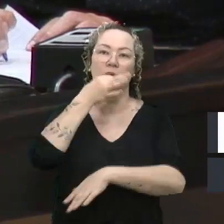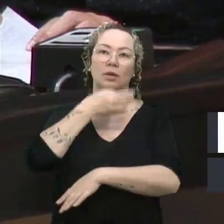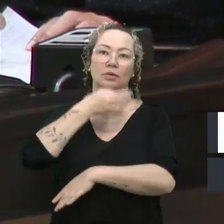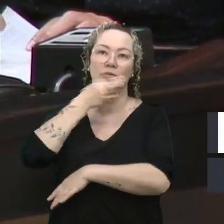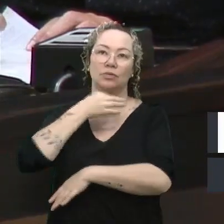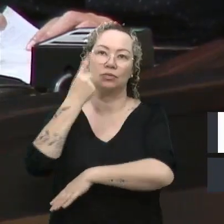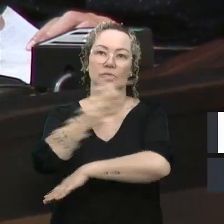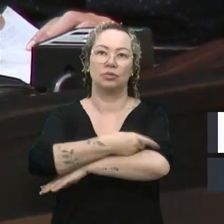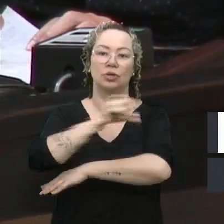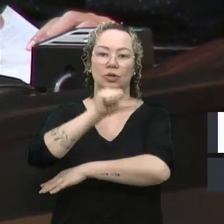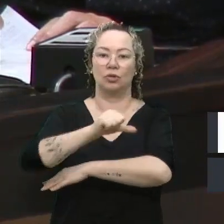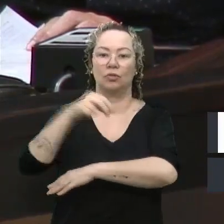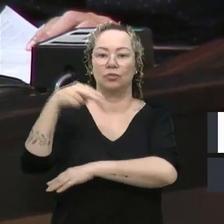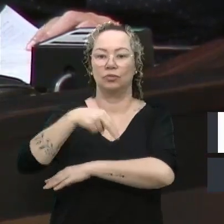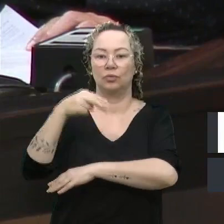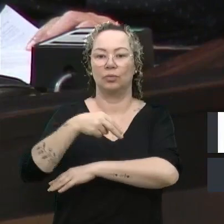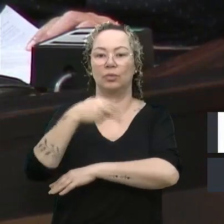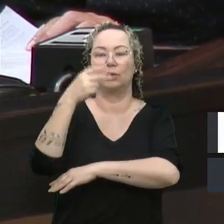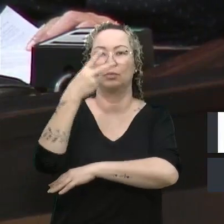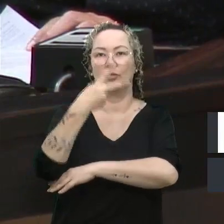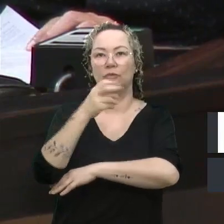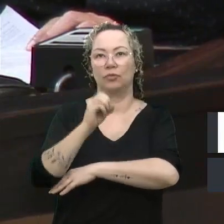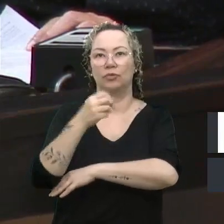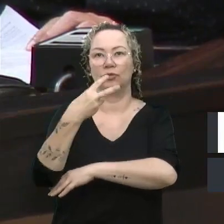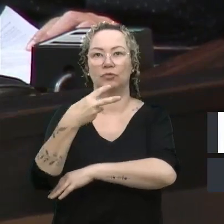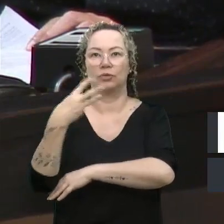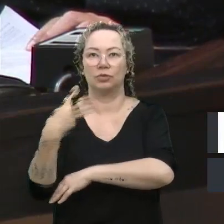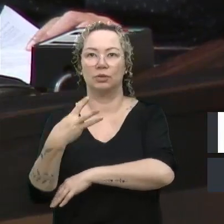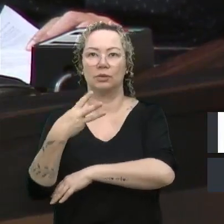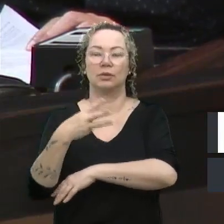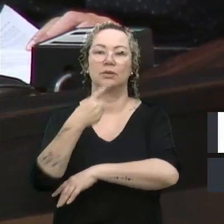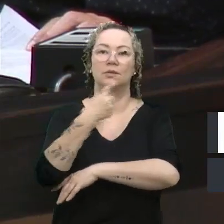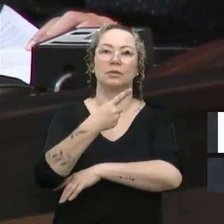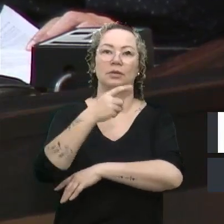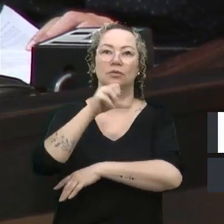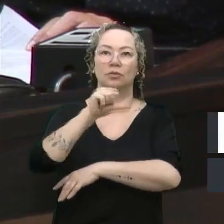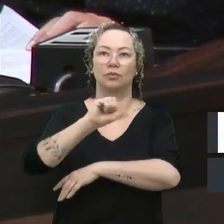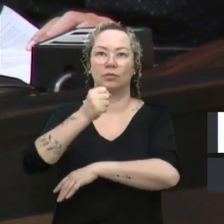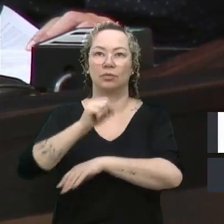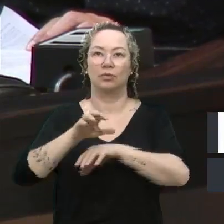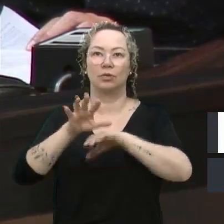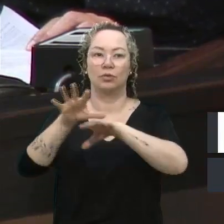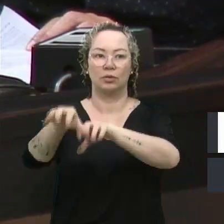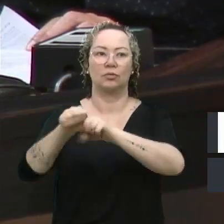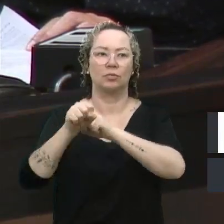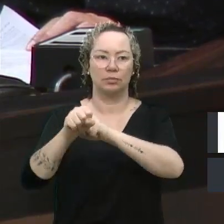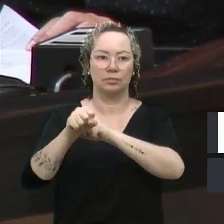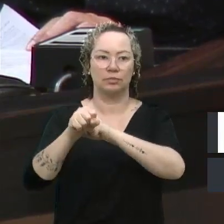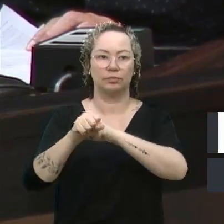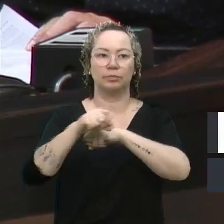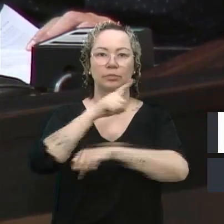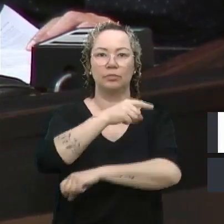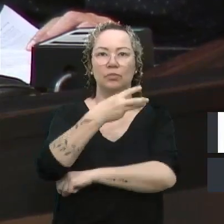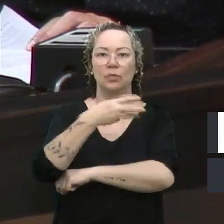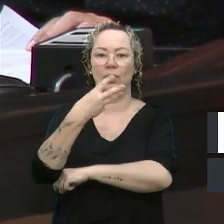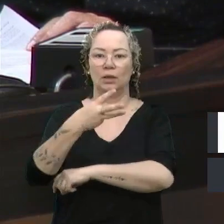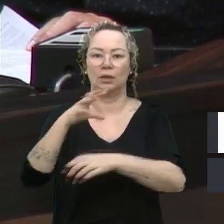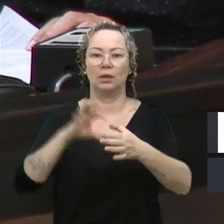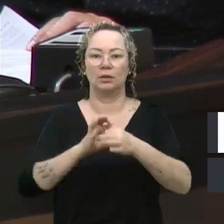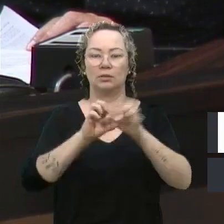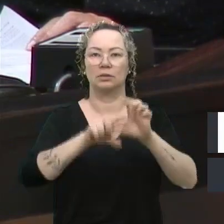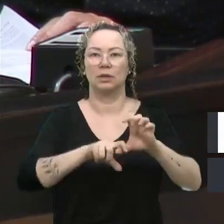de 2023, 148 anos da colonização e 133 anos da